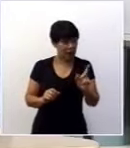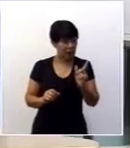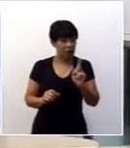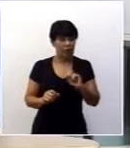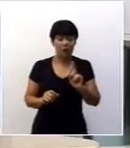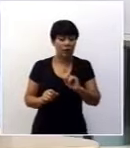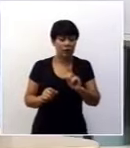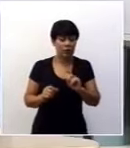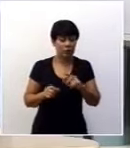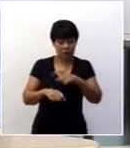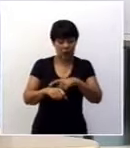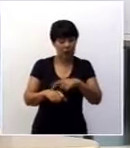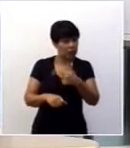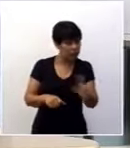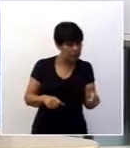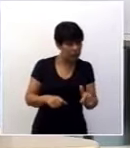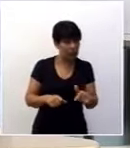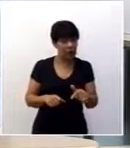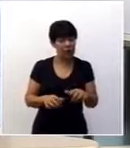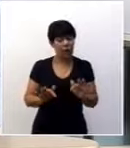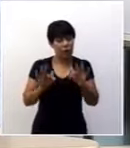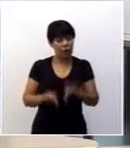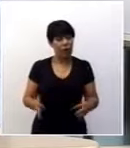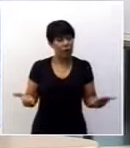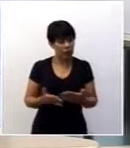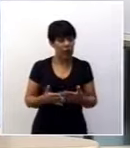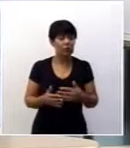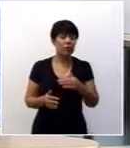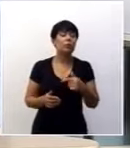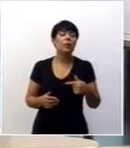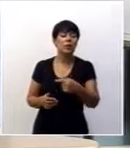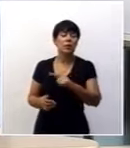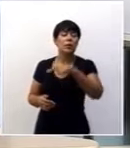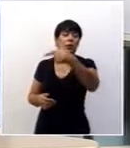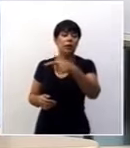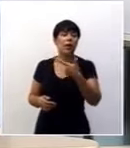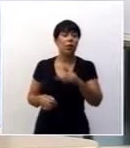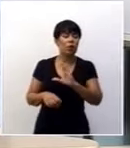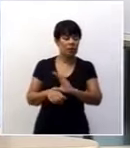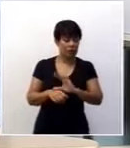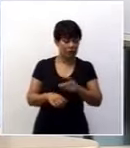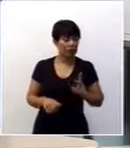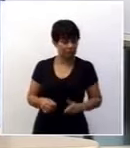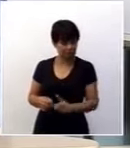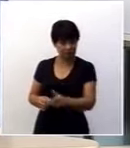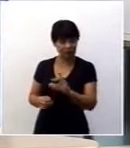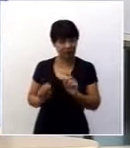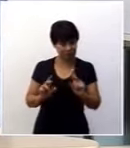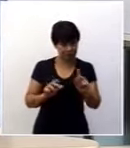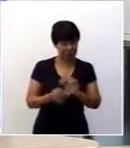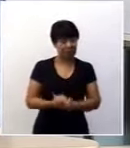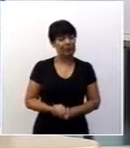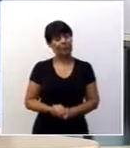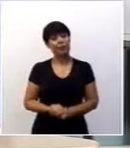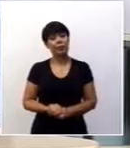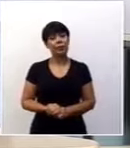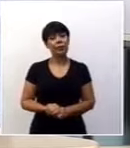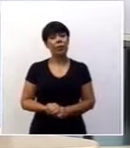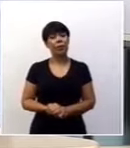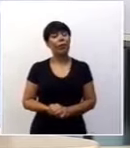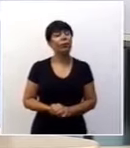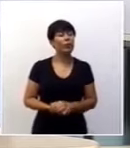cumprir tudo que está aí na apresentação de hoje. Vai ter uma outra aula que vai ser a continuação dessa, tá?